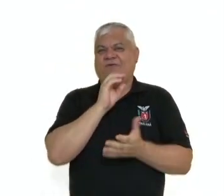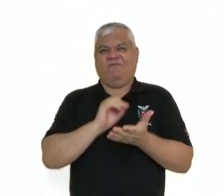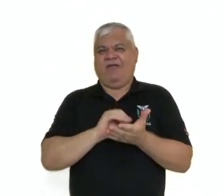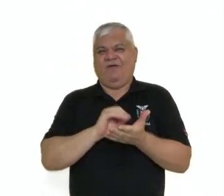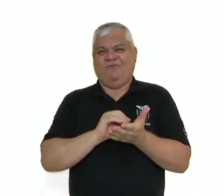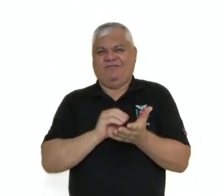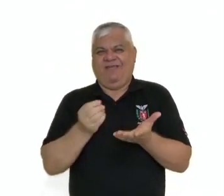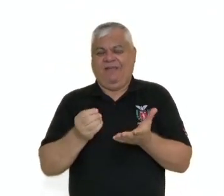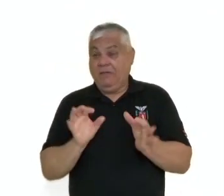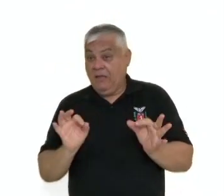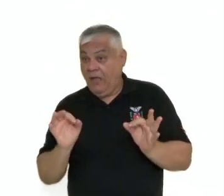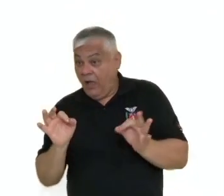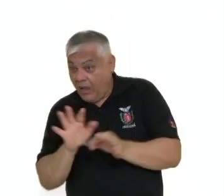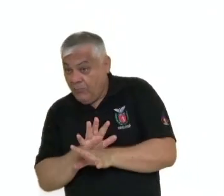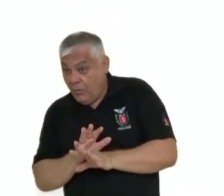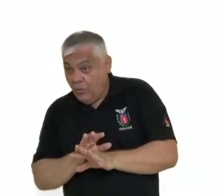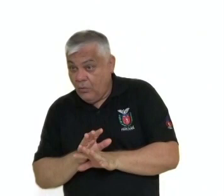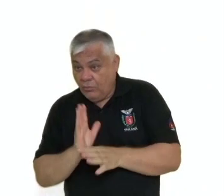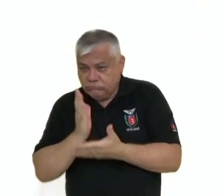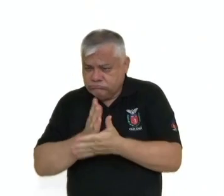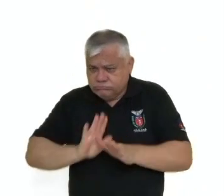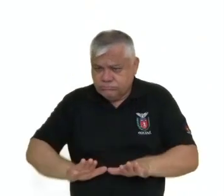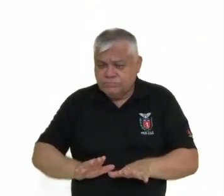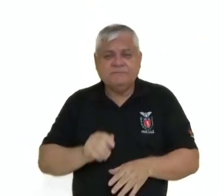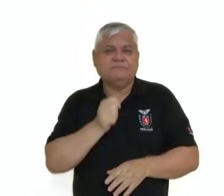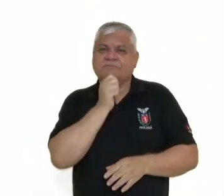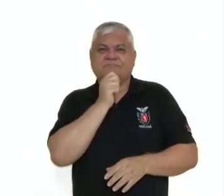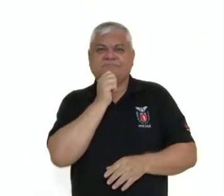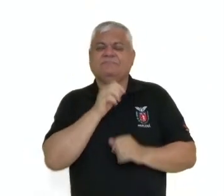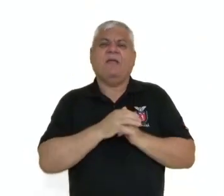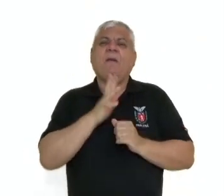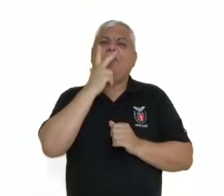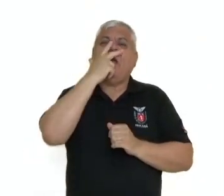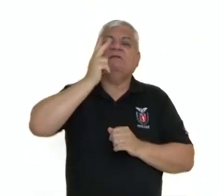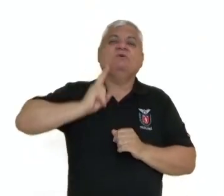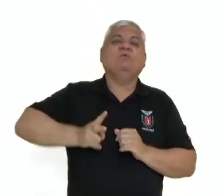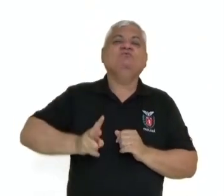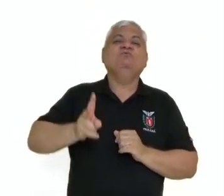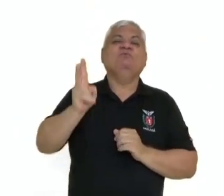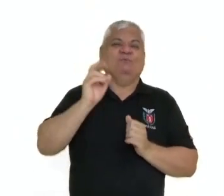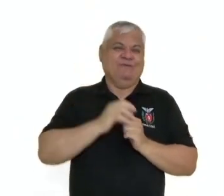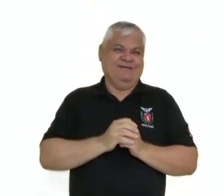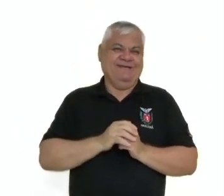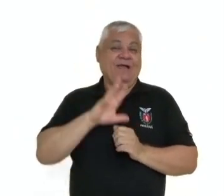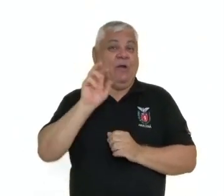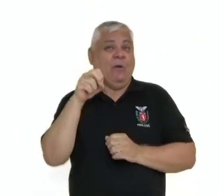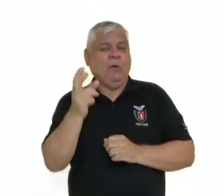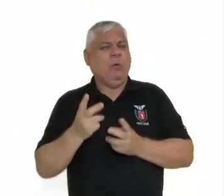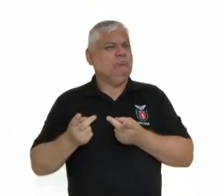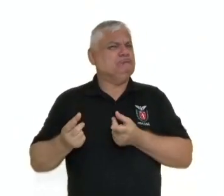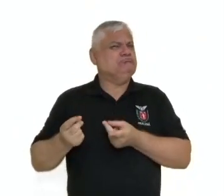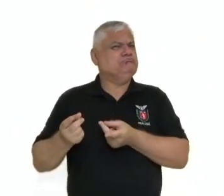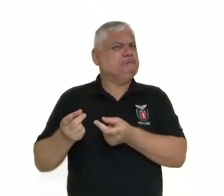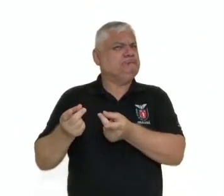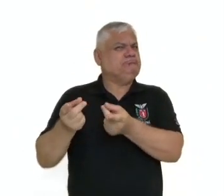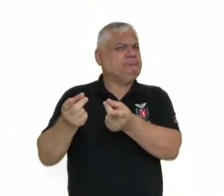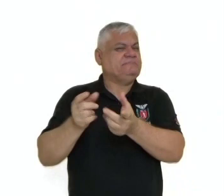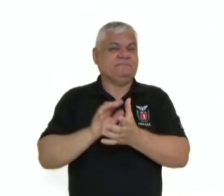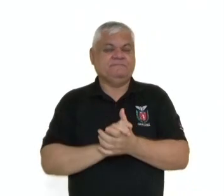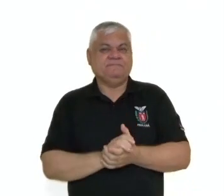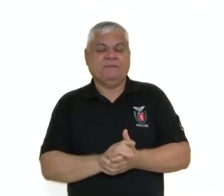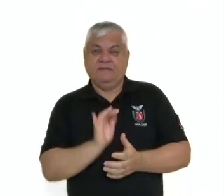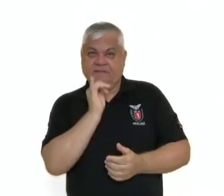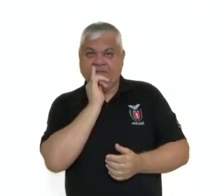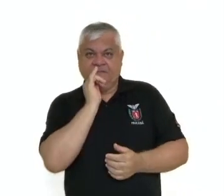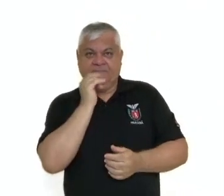como saber se realmente foi, né? Transmite uma ideia de continuidade ou ainda de duração no tempo. Como um